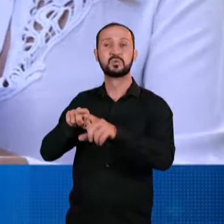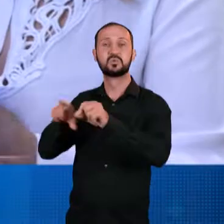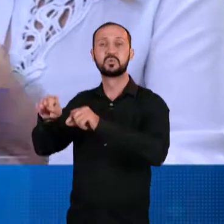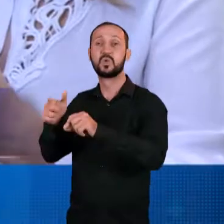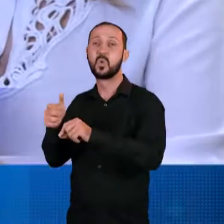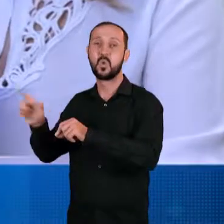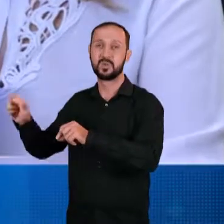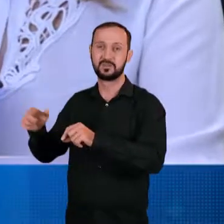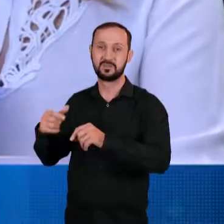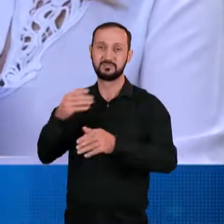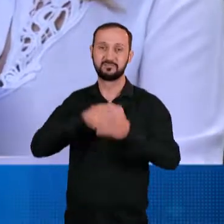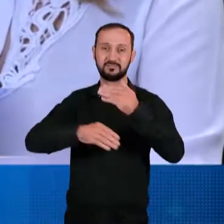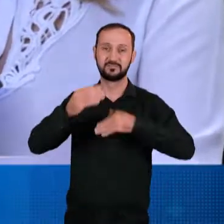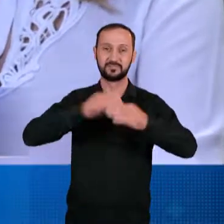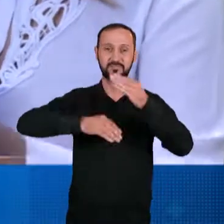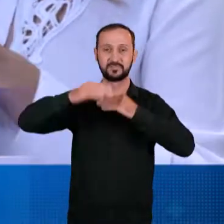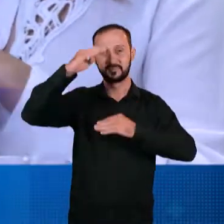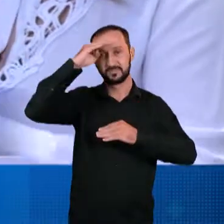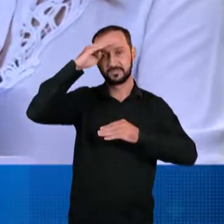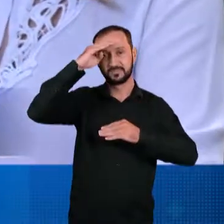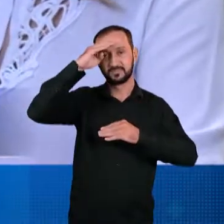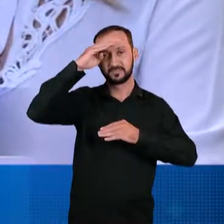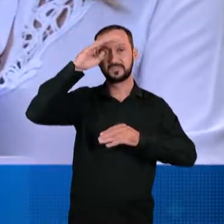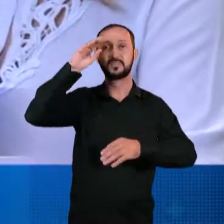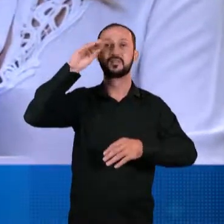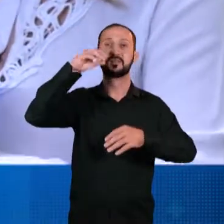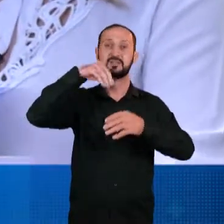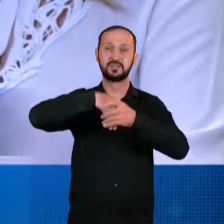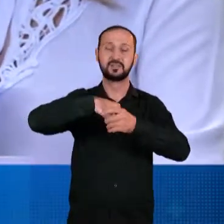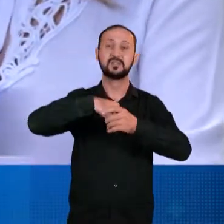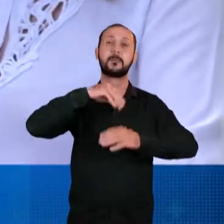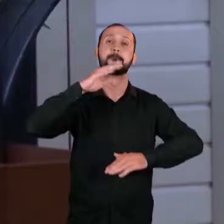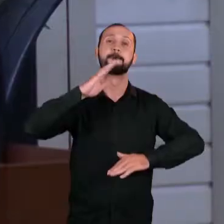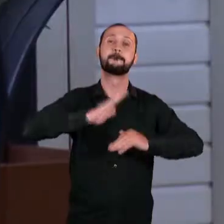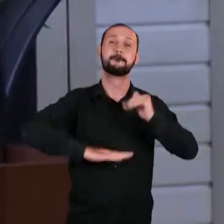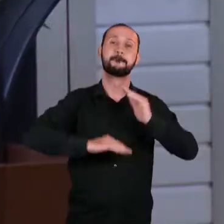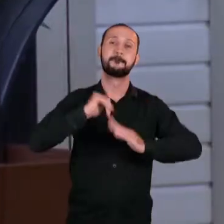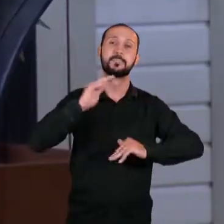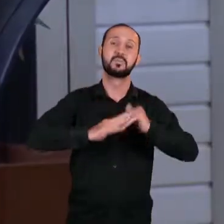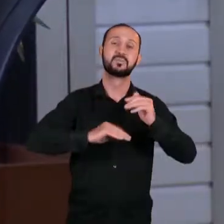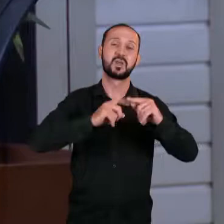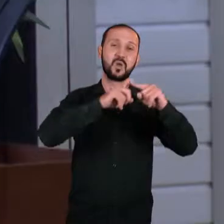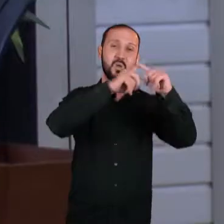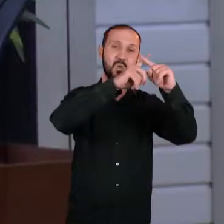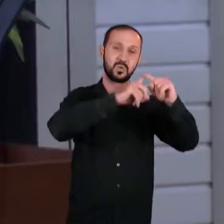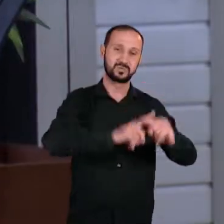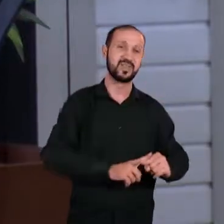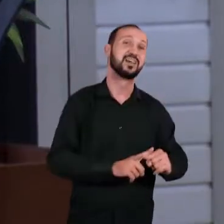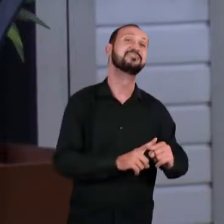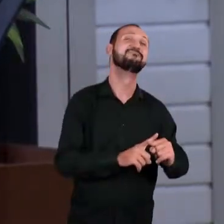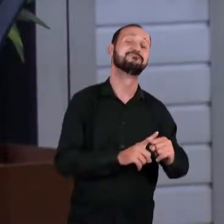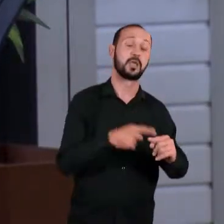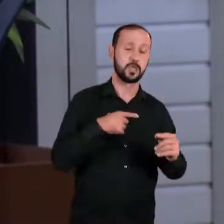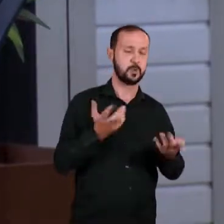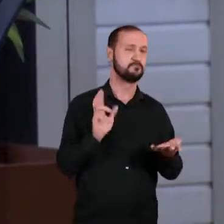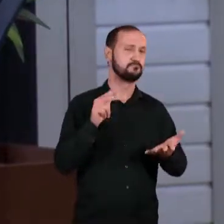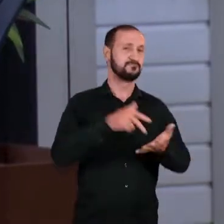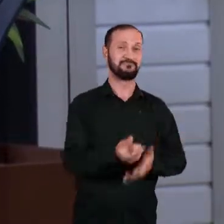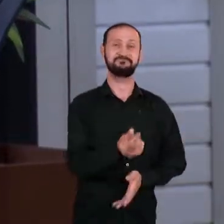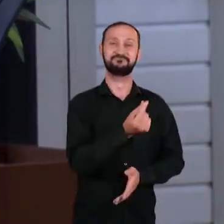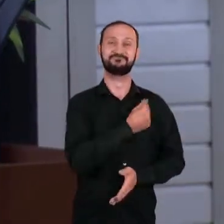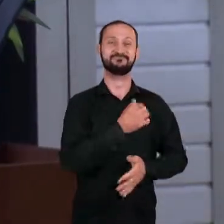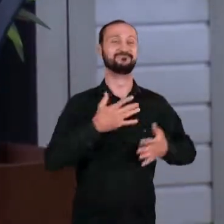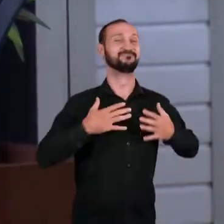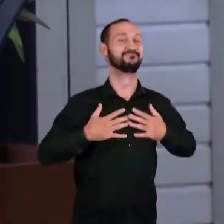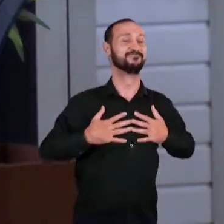gente vê burnout um índice muito alto também em profissionais concursados. Então, às vezes, assumir um concurso que não era o